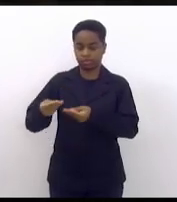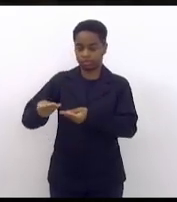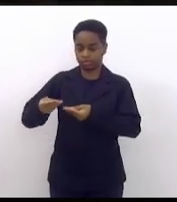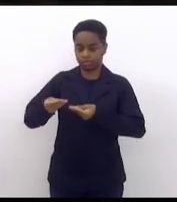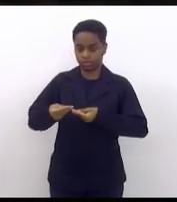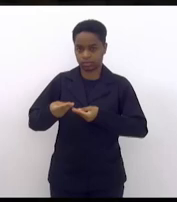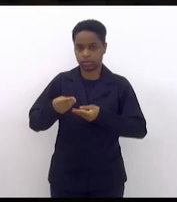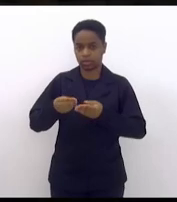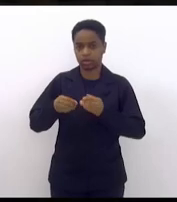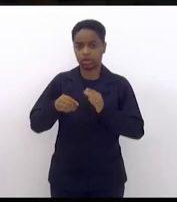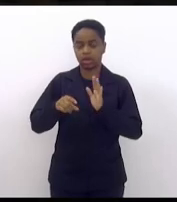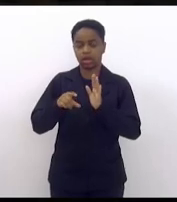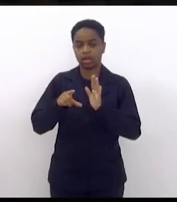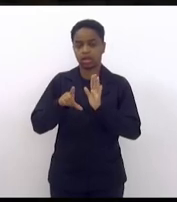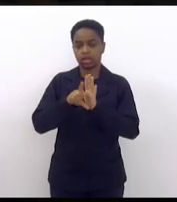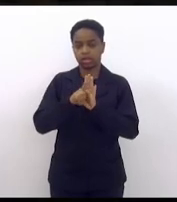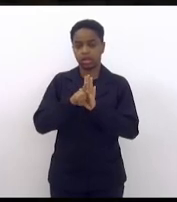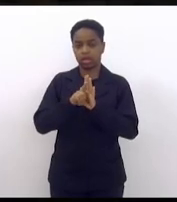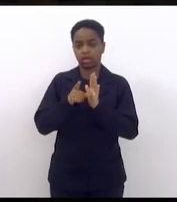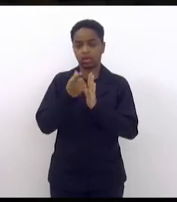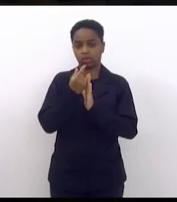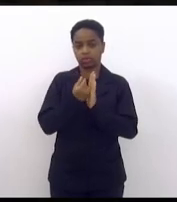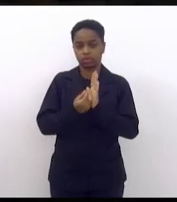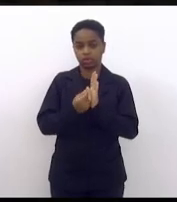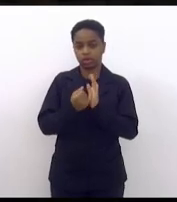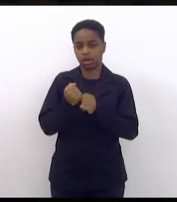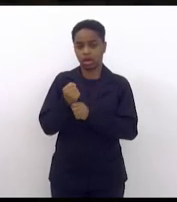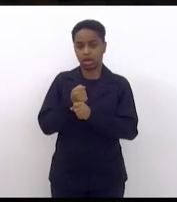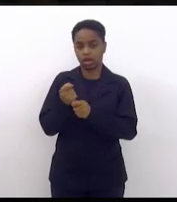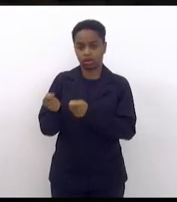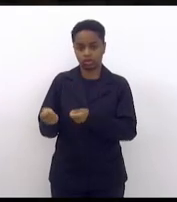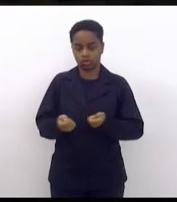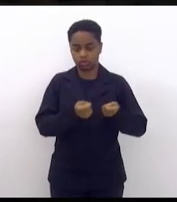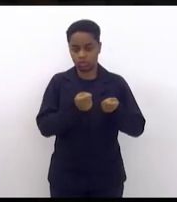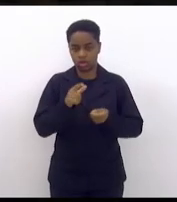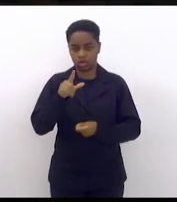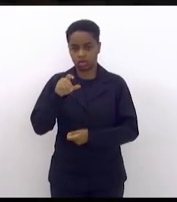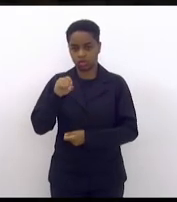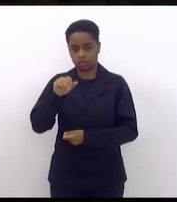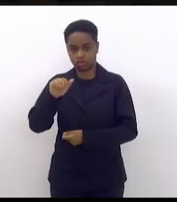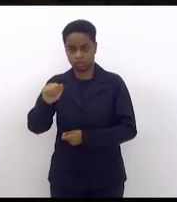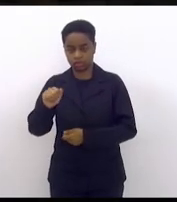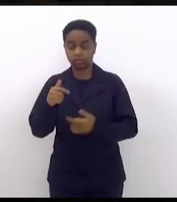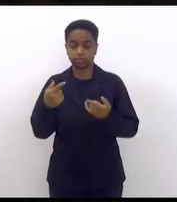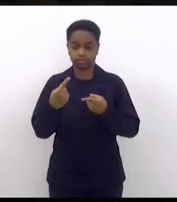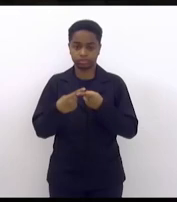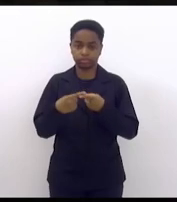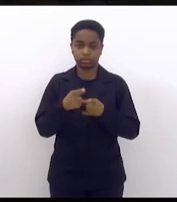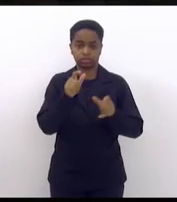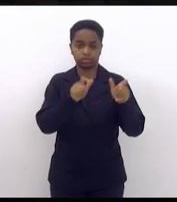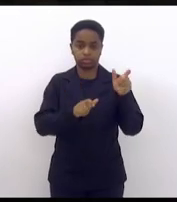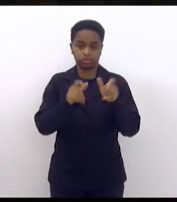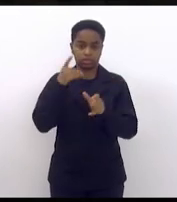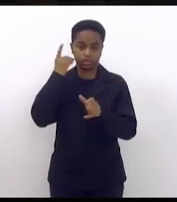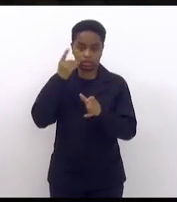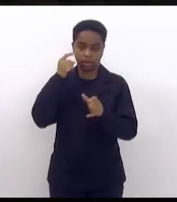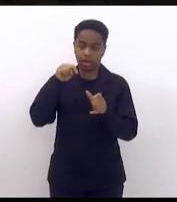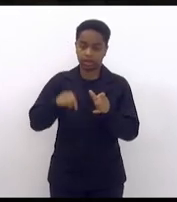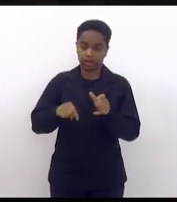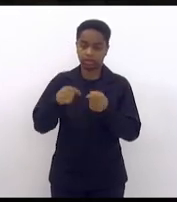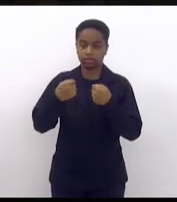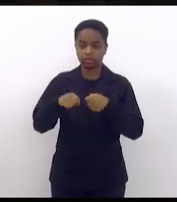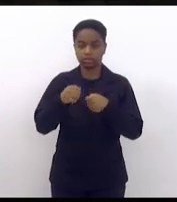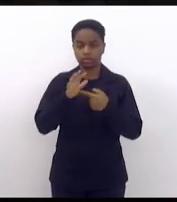a lei orçamentária anual enviada pelo Poder Executivo para que as e os parlamentares dessa casa pudessem